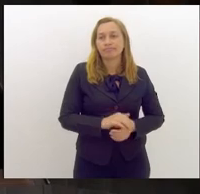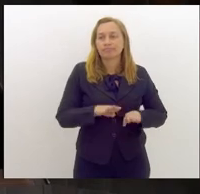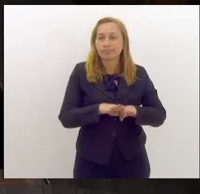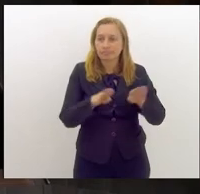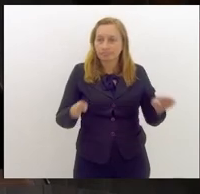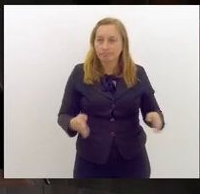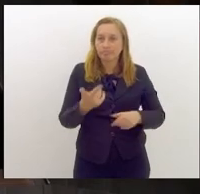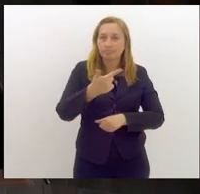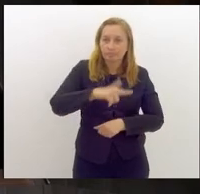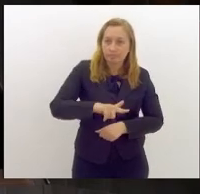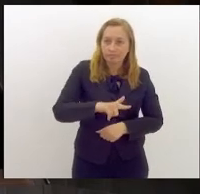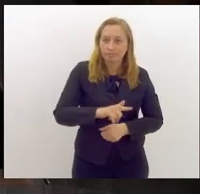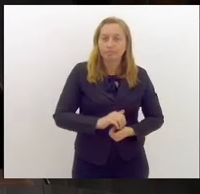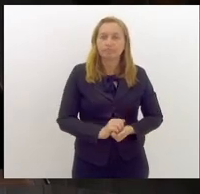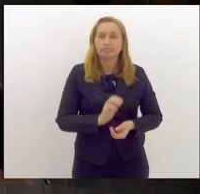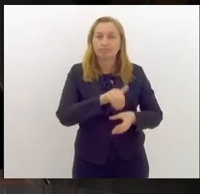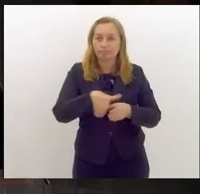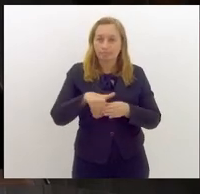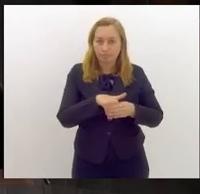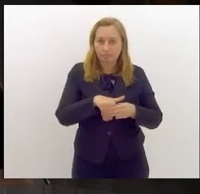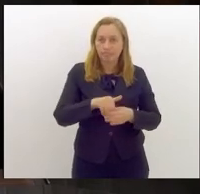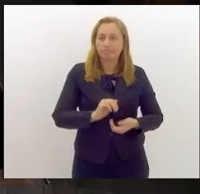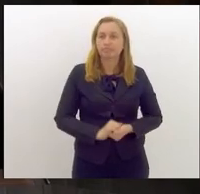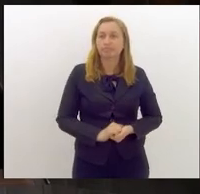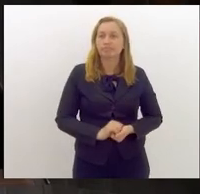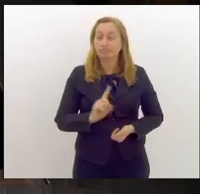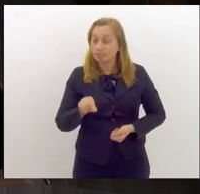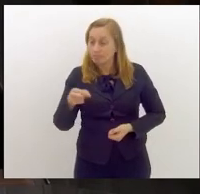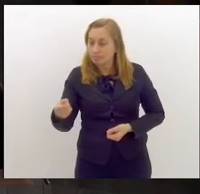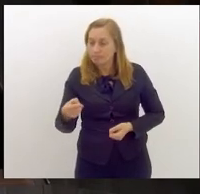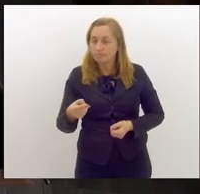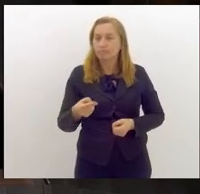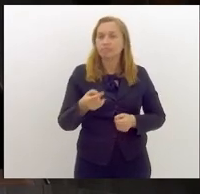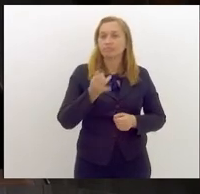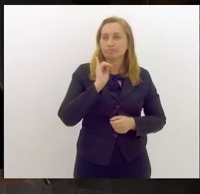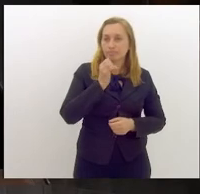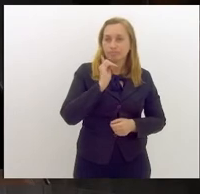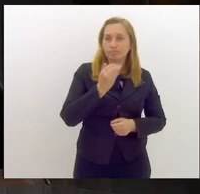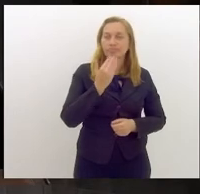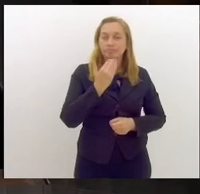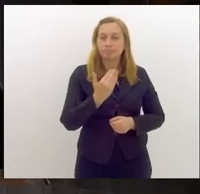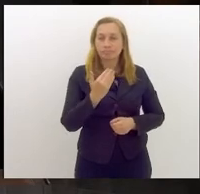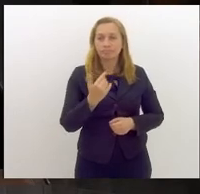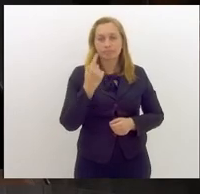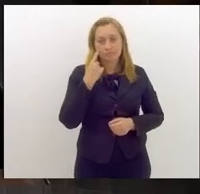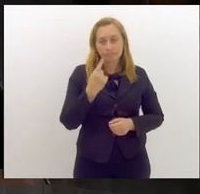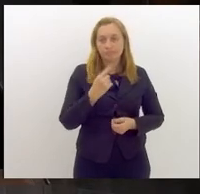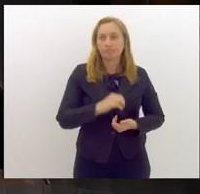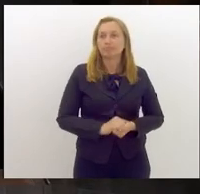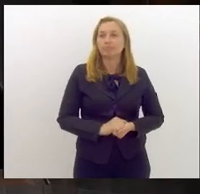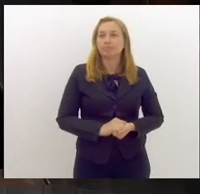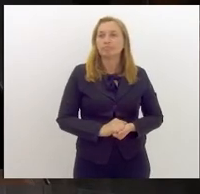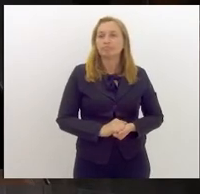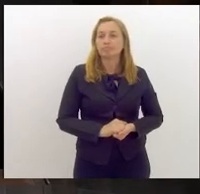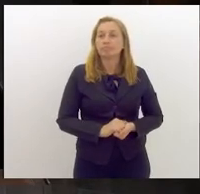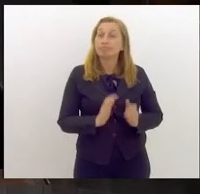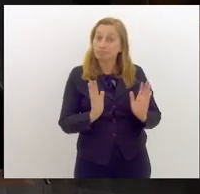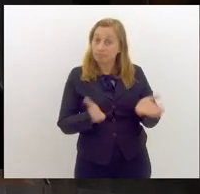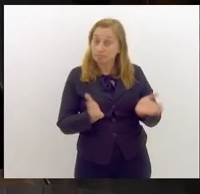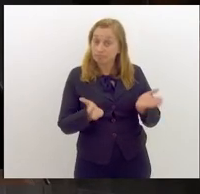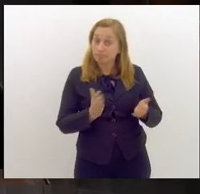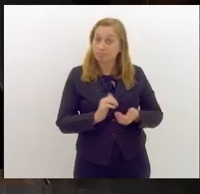novamente botou em votação o outro relator pediu vista e hoje